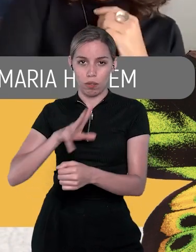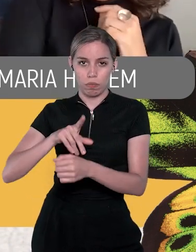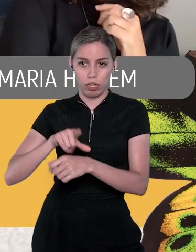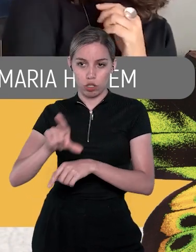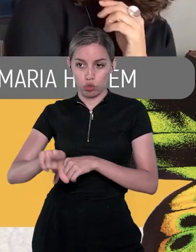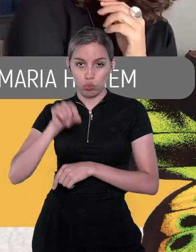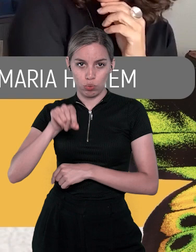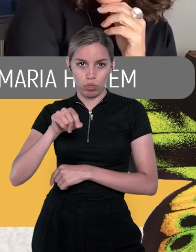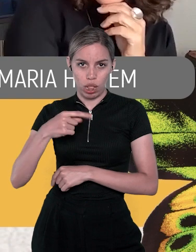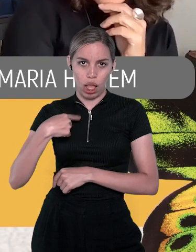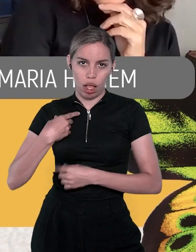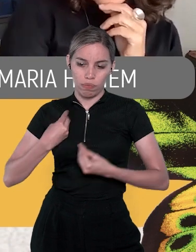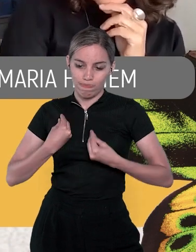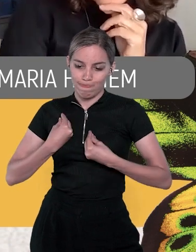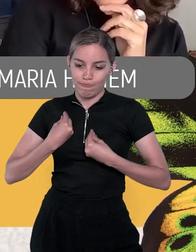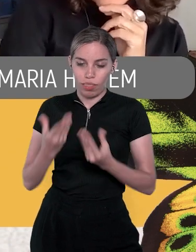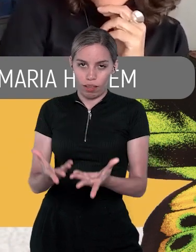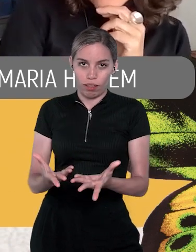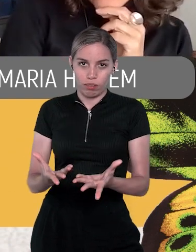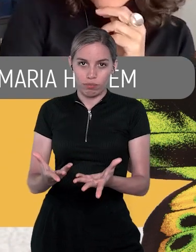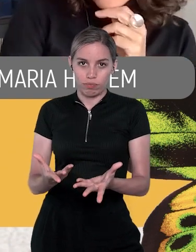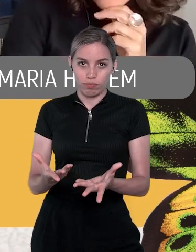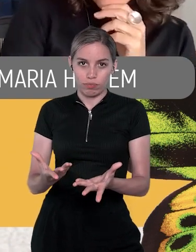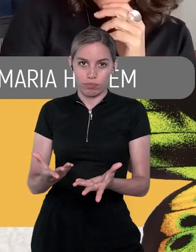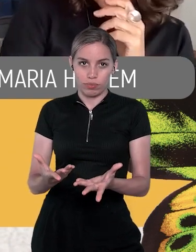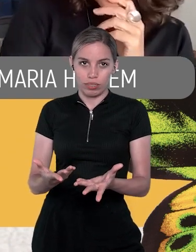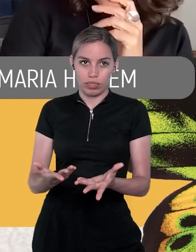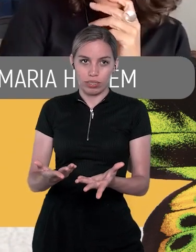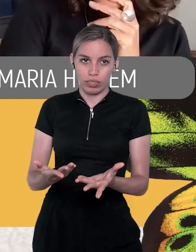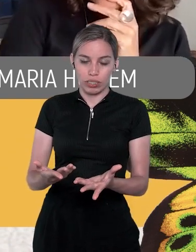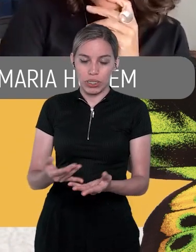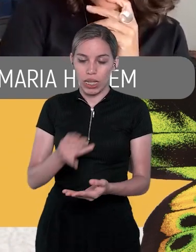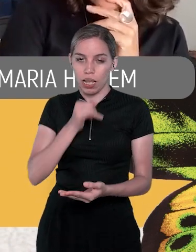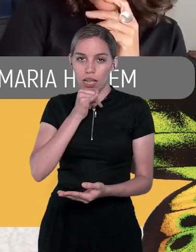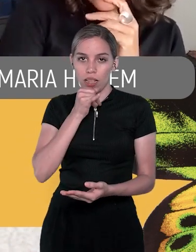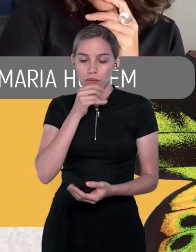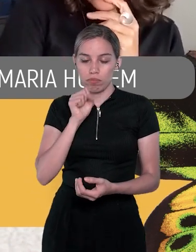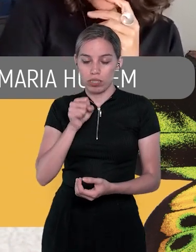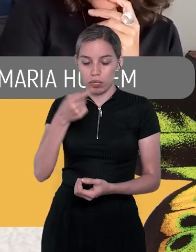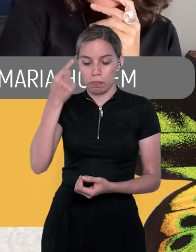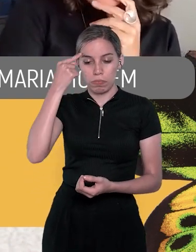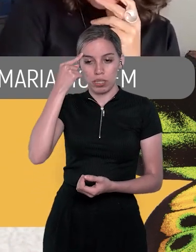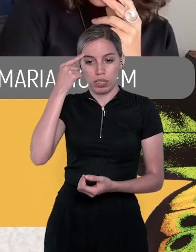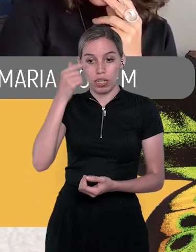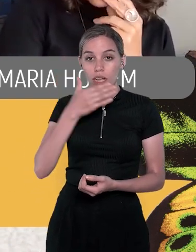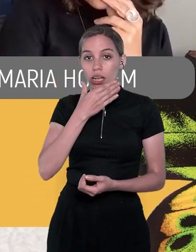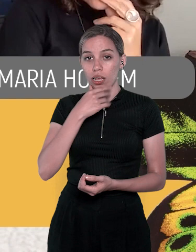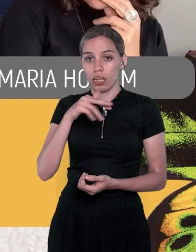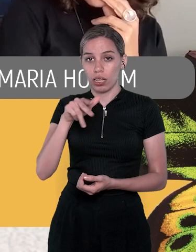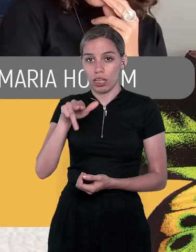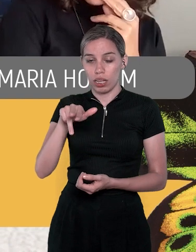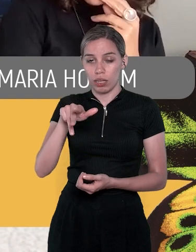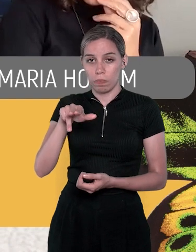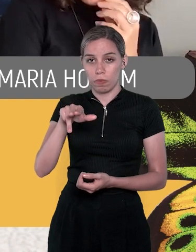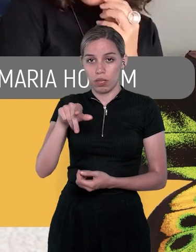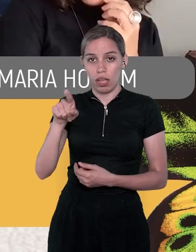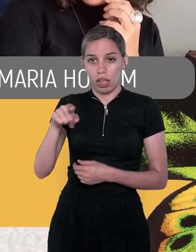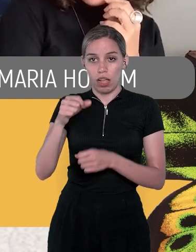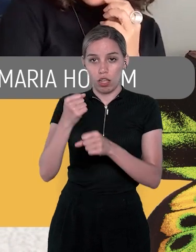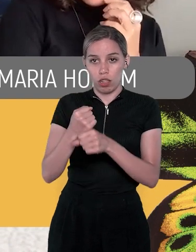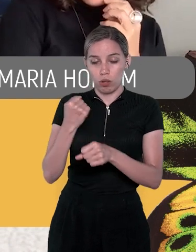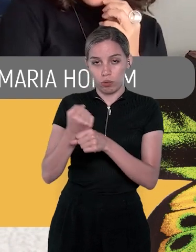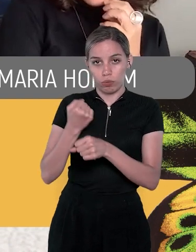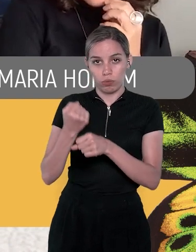uma escolha, ele te é dado. Portanto, a ideia de irmandade, de fraternidade, é uma ideia é